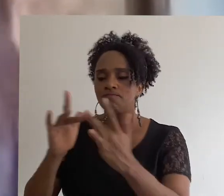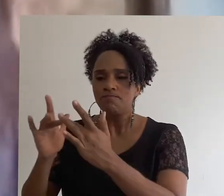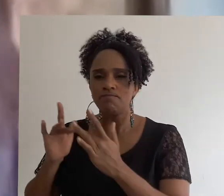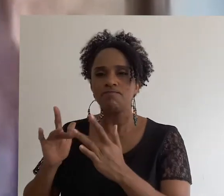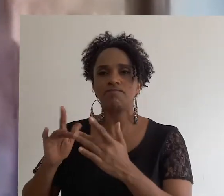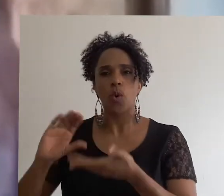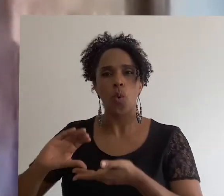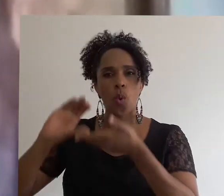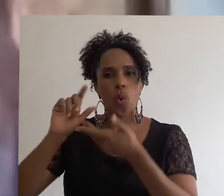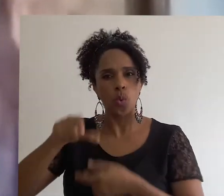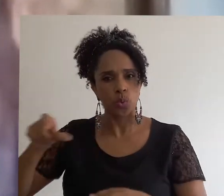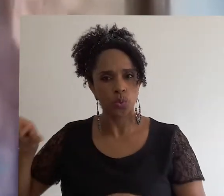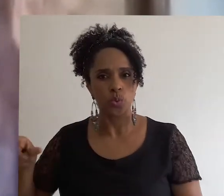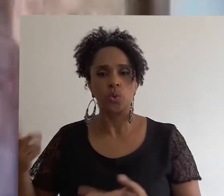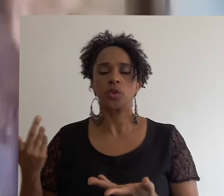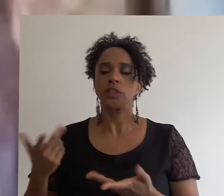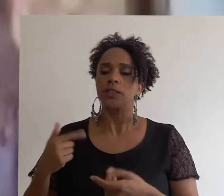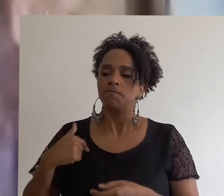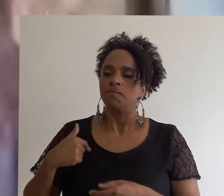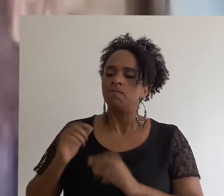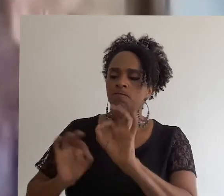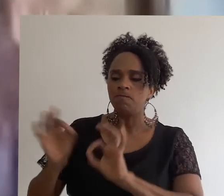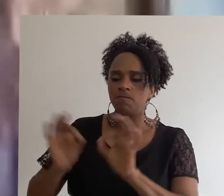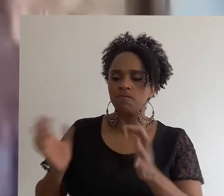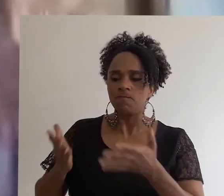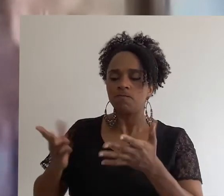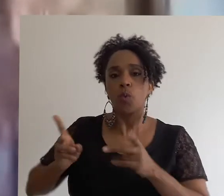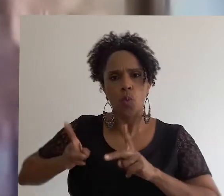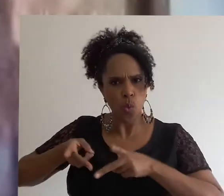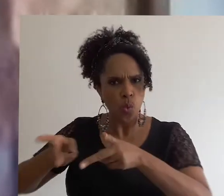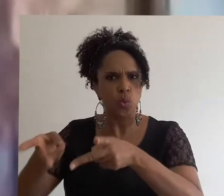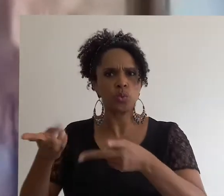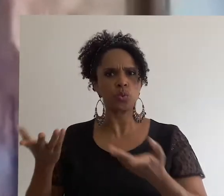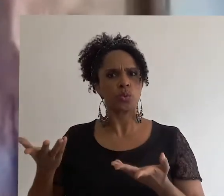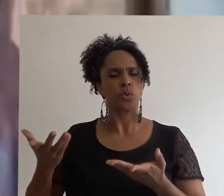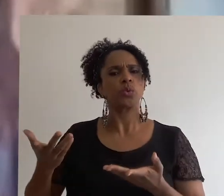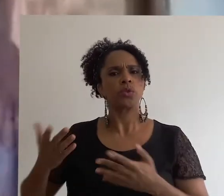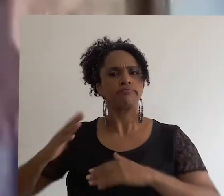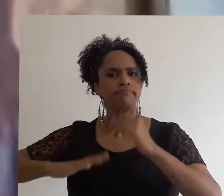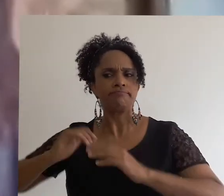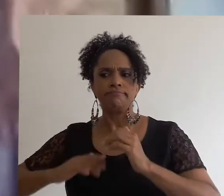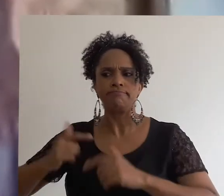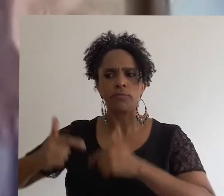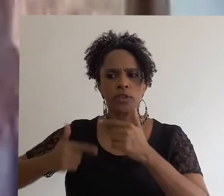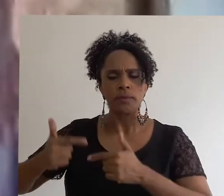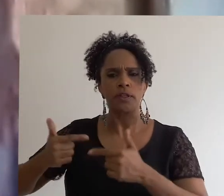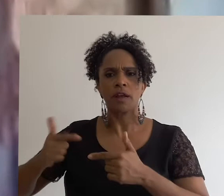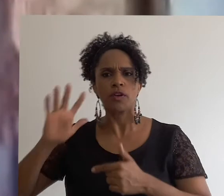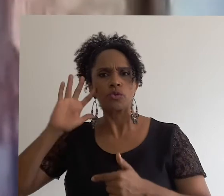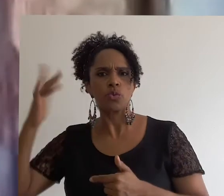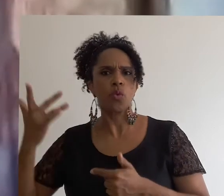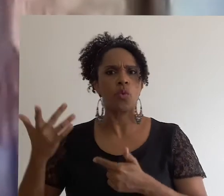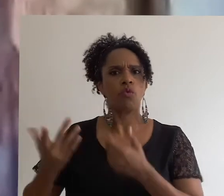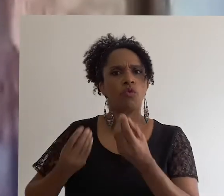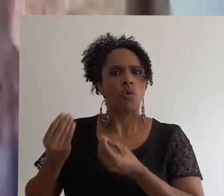e conselheiras, estamos monitorando o funcionamento desses conselhos, de forma que esses conselhos tenham plena condição de funcionamento para, assim, tomar